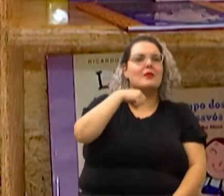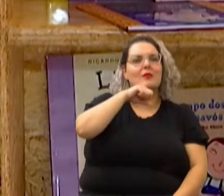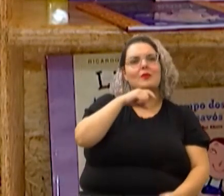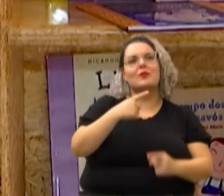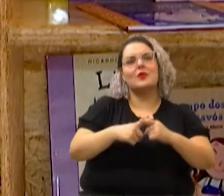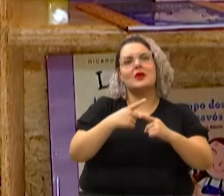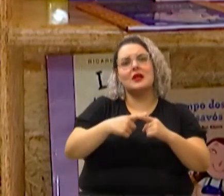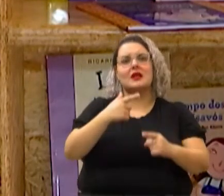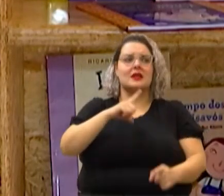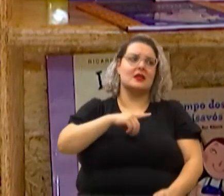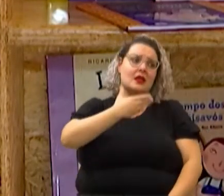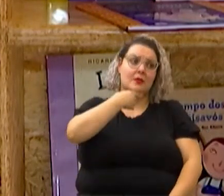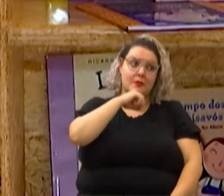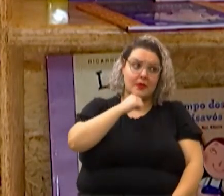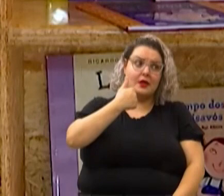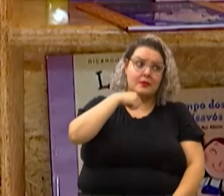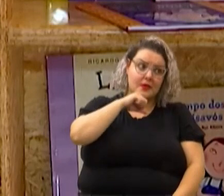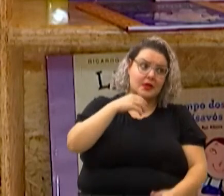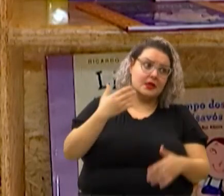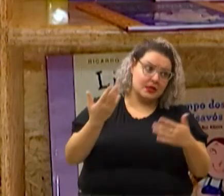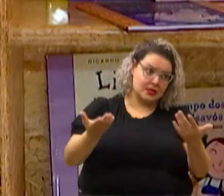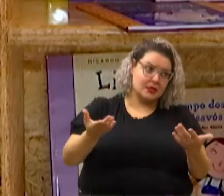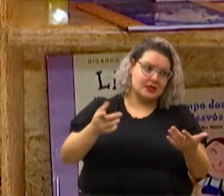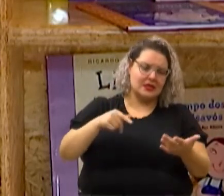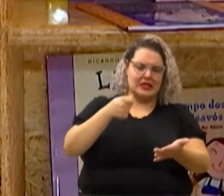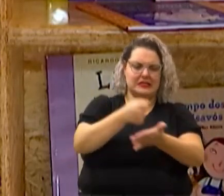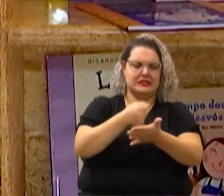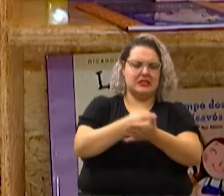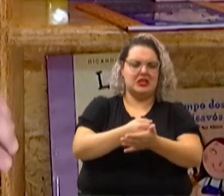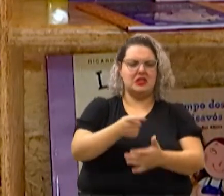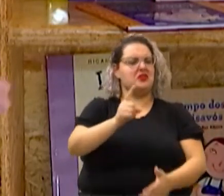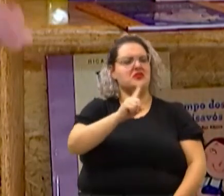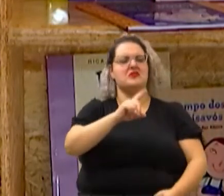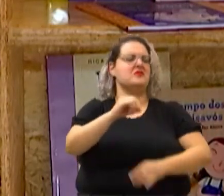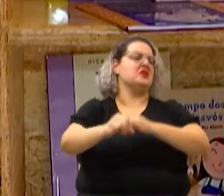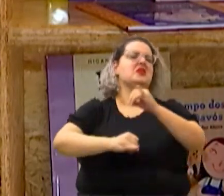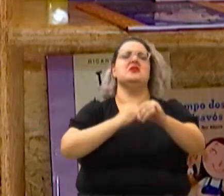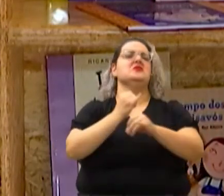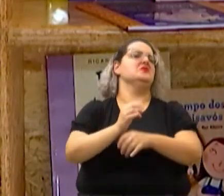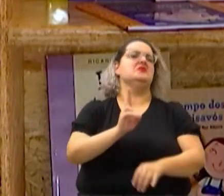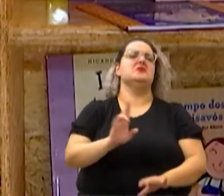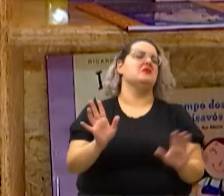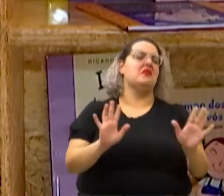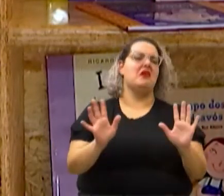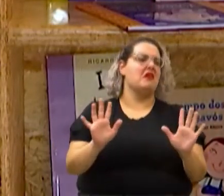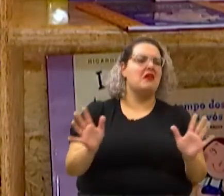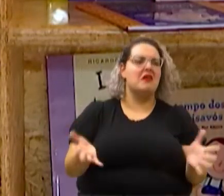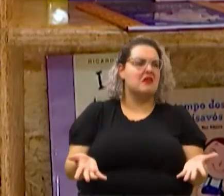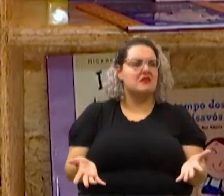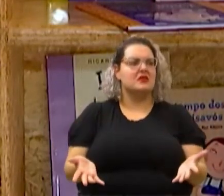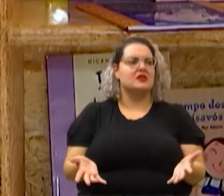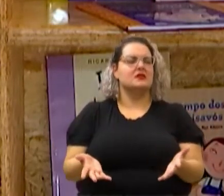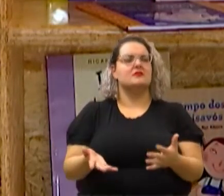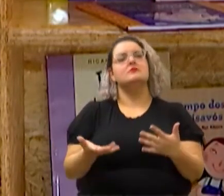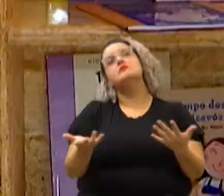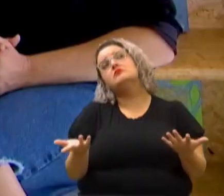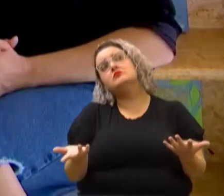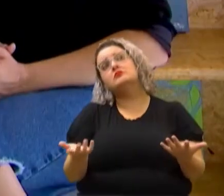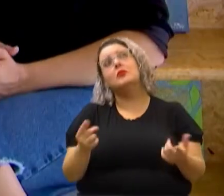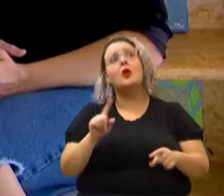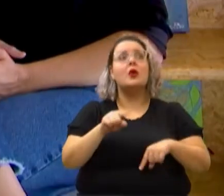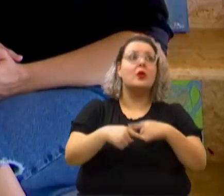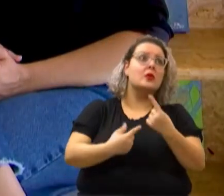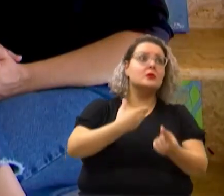porque tem pai também pai mãe não é que são muito radicais não não vai usar internet e tudo mais